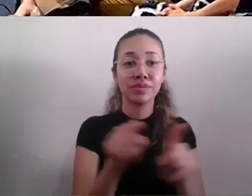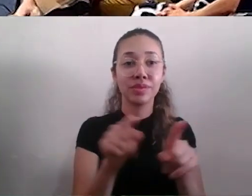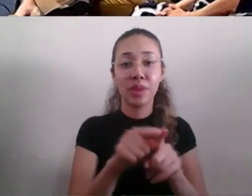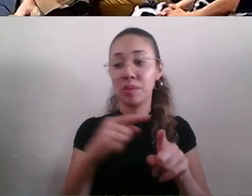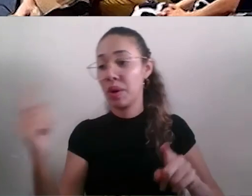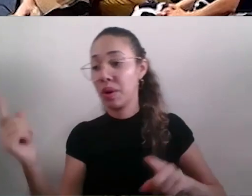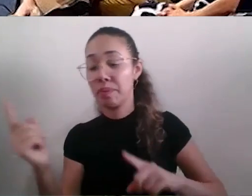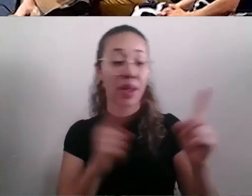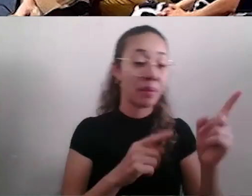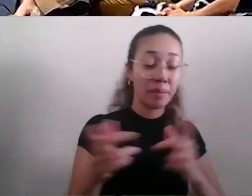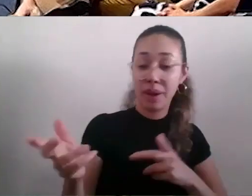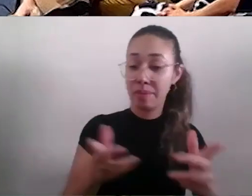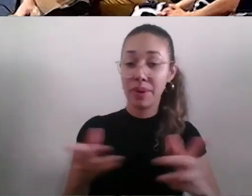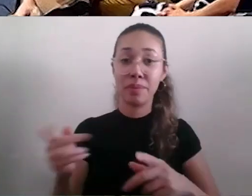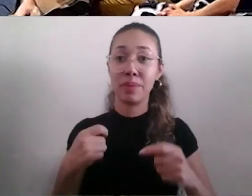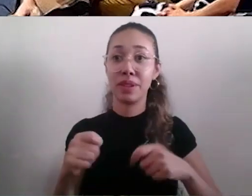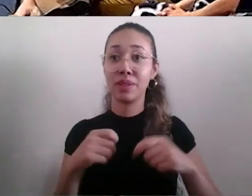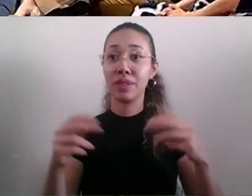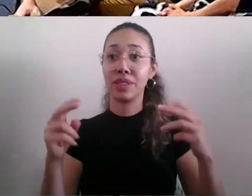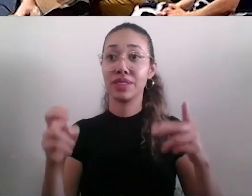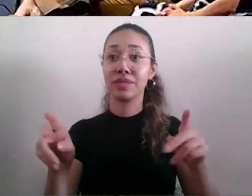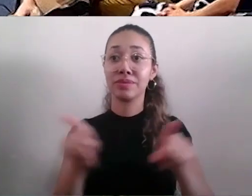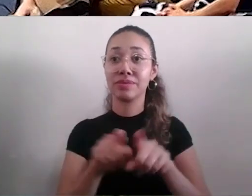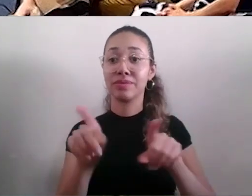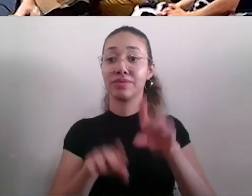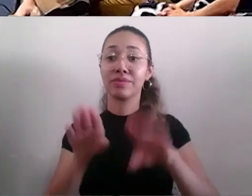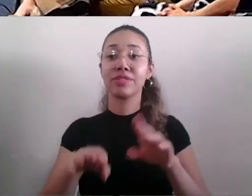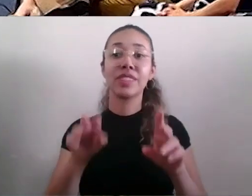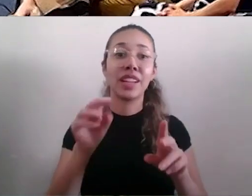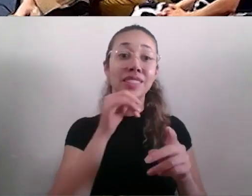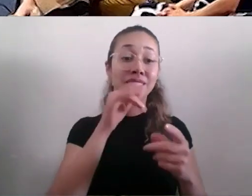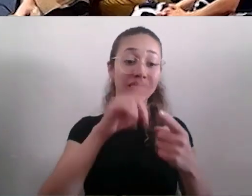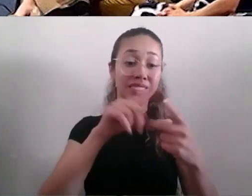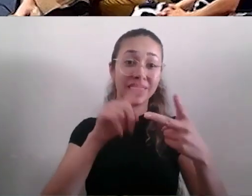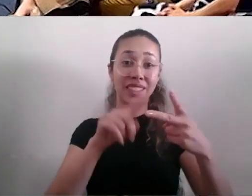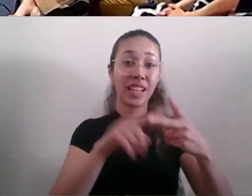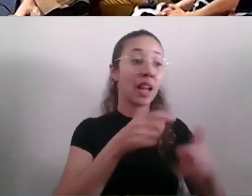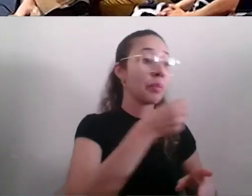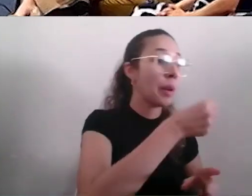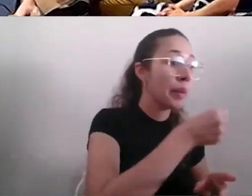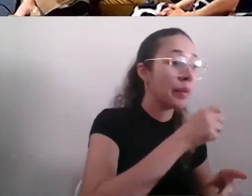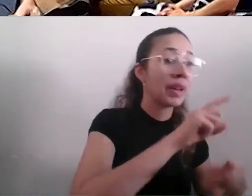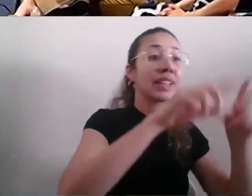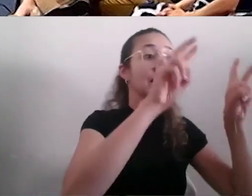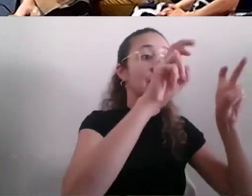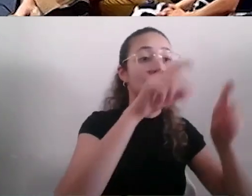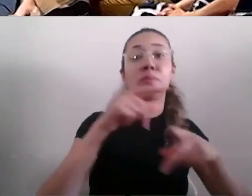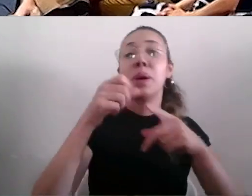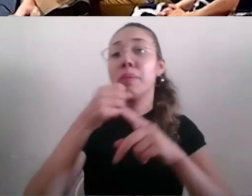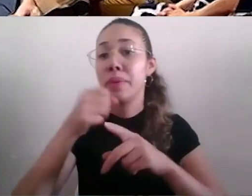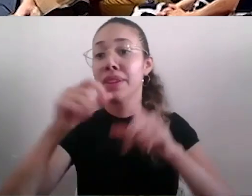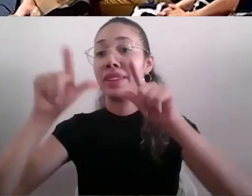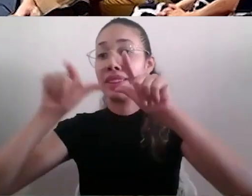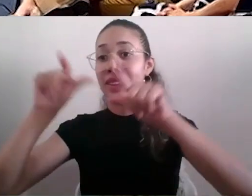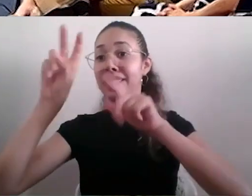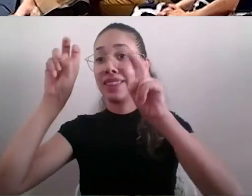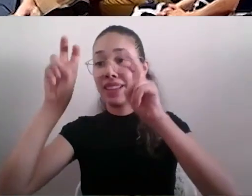correndo para lá, vai fazer às vezes 3 matérias num dia, 3 matérias completamente diferentes, que não tem nada a ver uma com a outra. As pessoas que